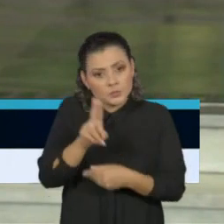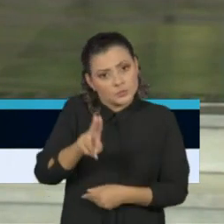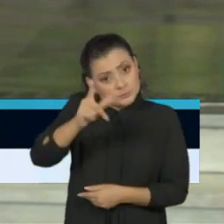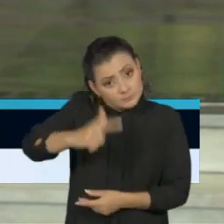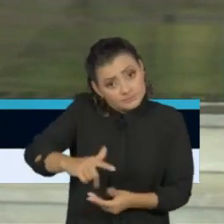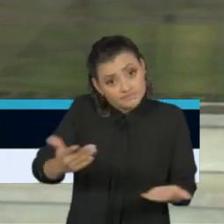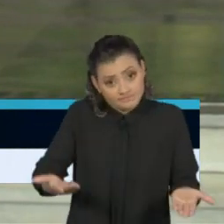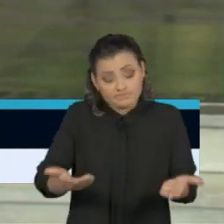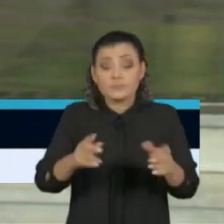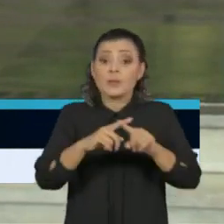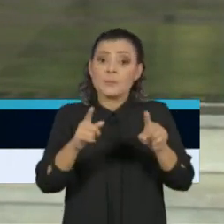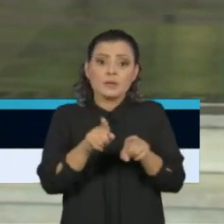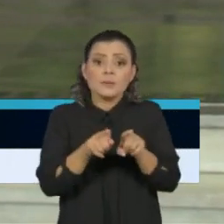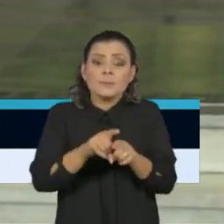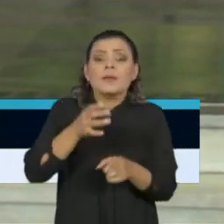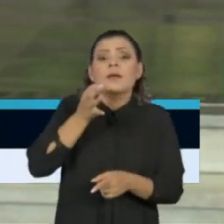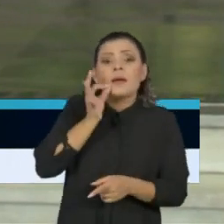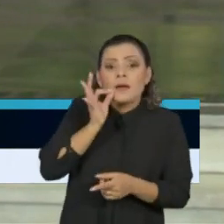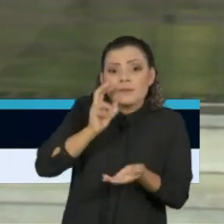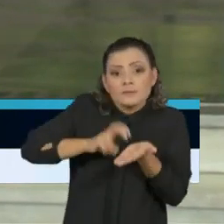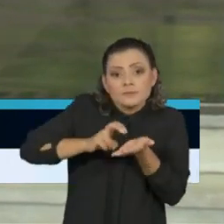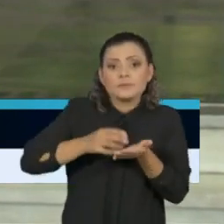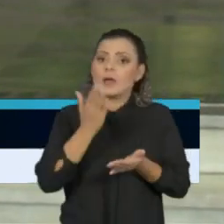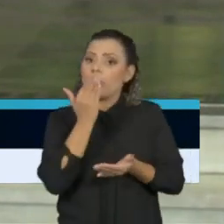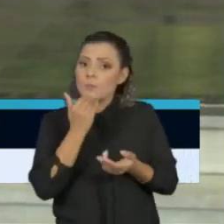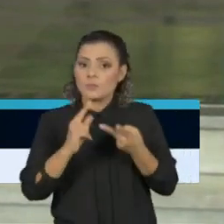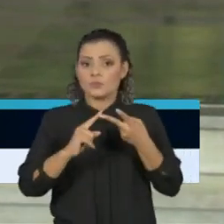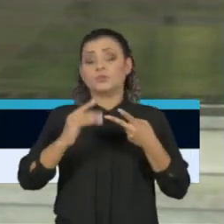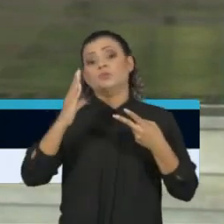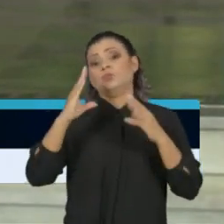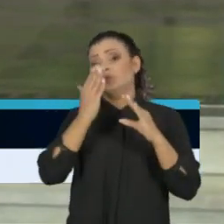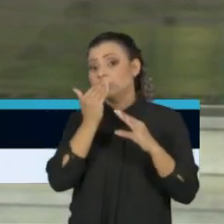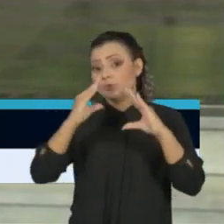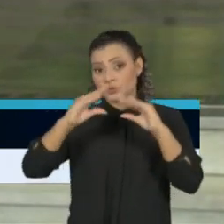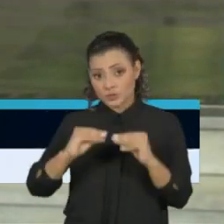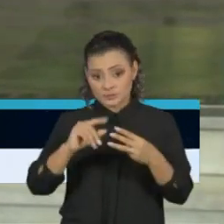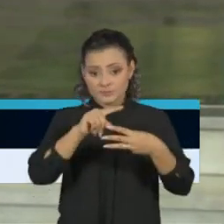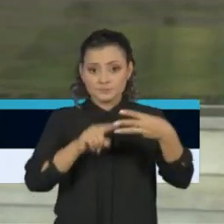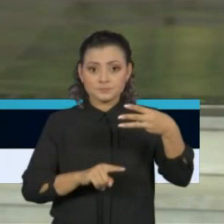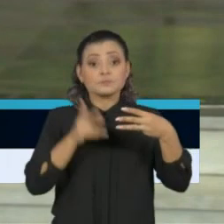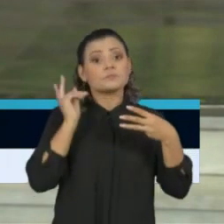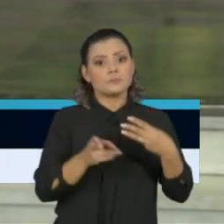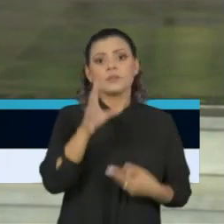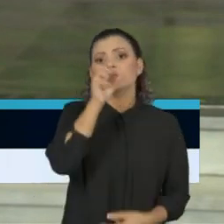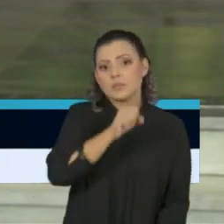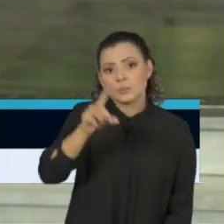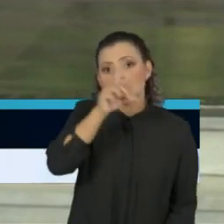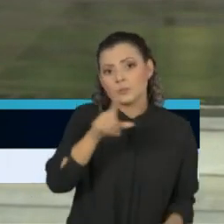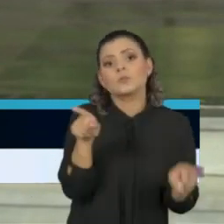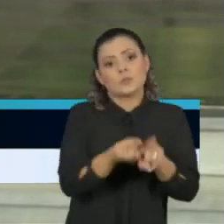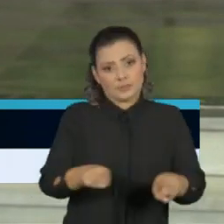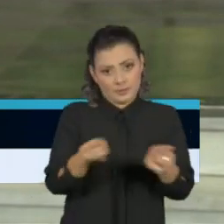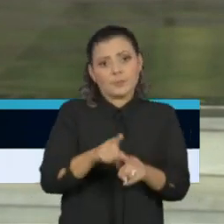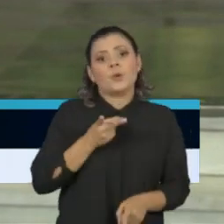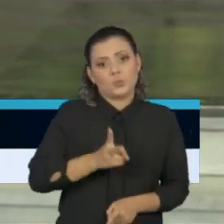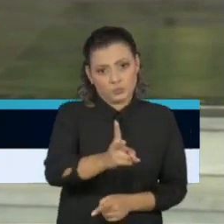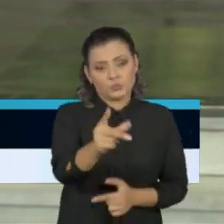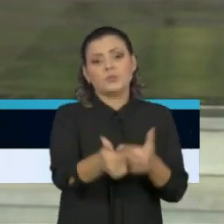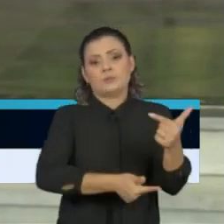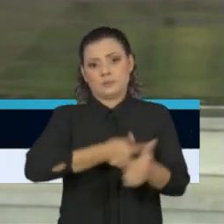que o serviço de refeição, café da manhã, almoço e jantar, funcionará também aos finais de semana, sábados